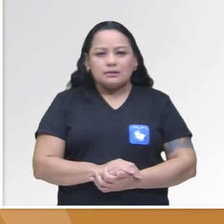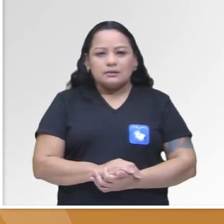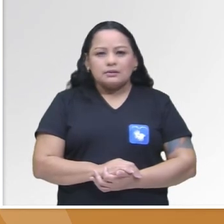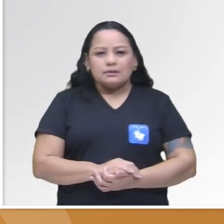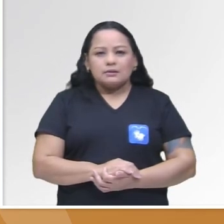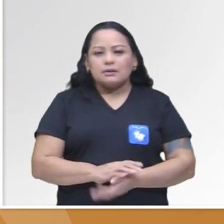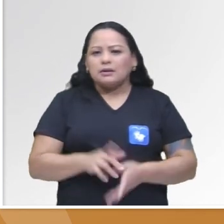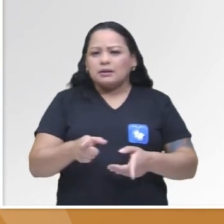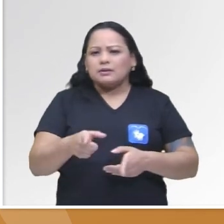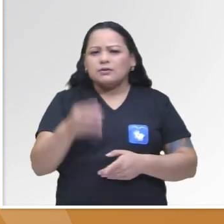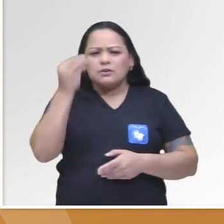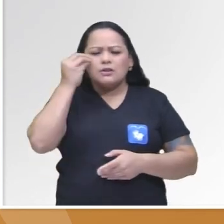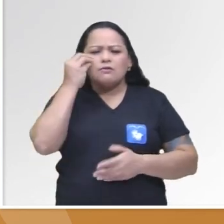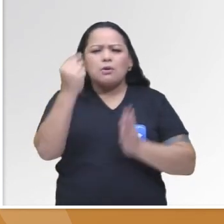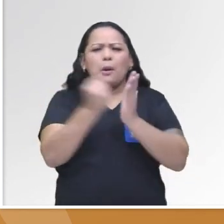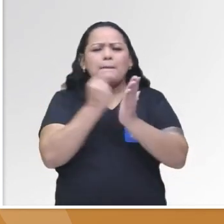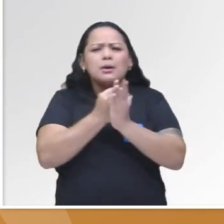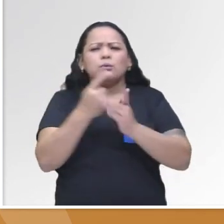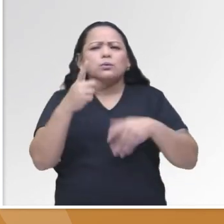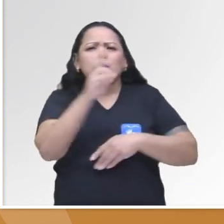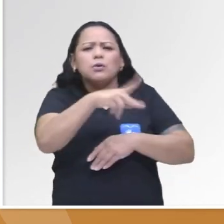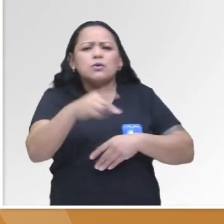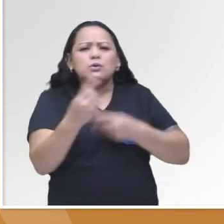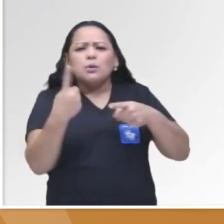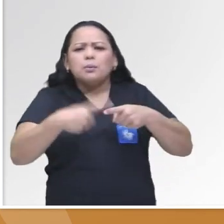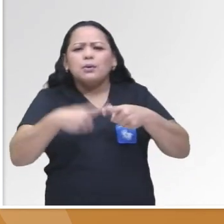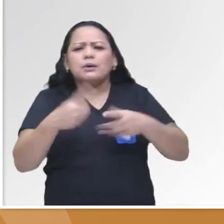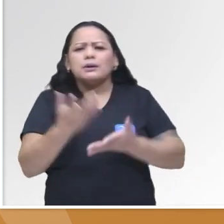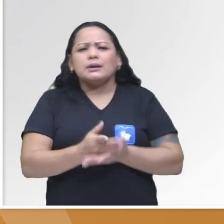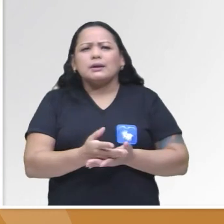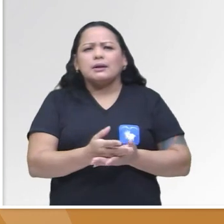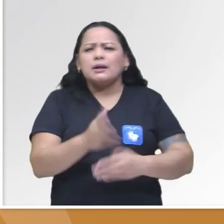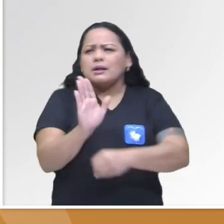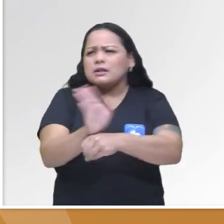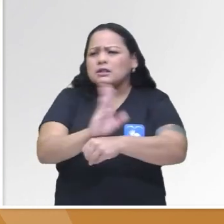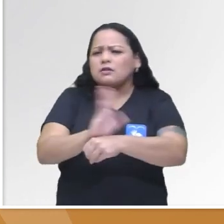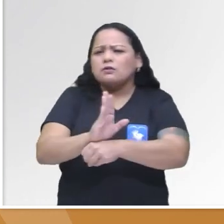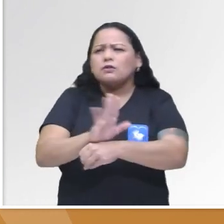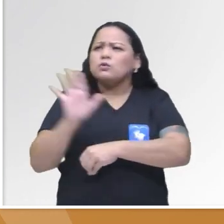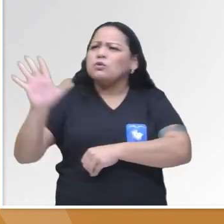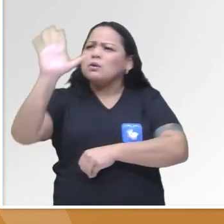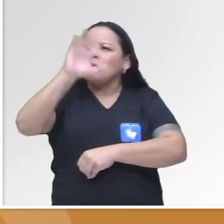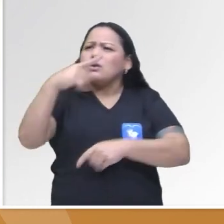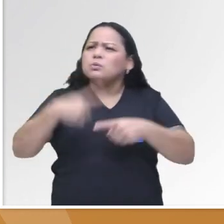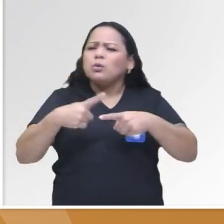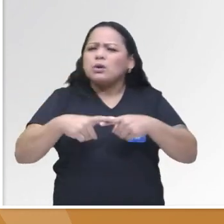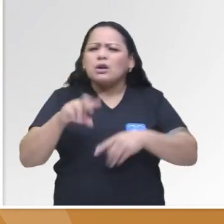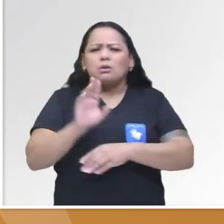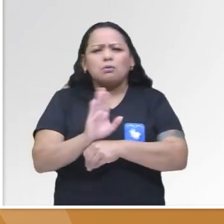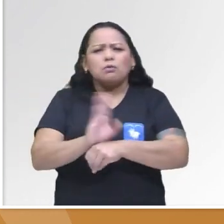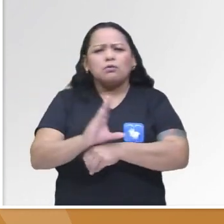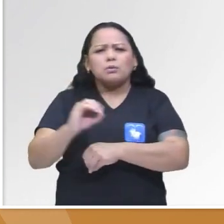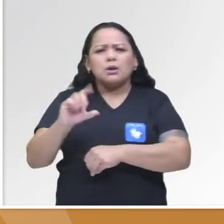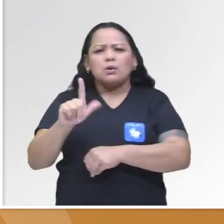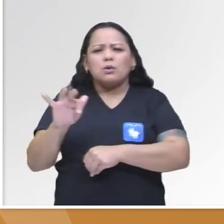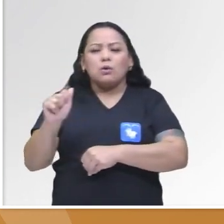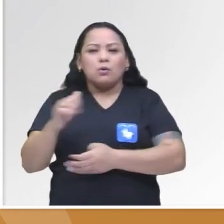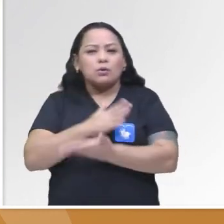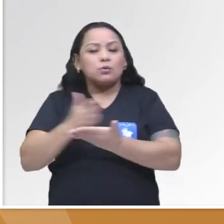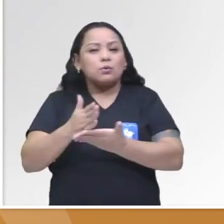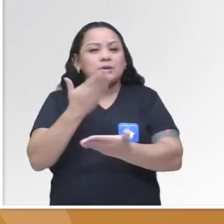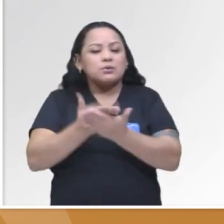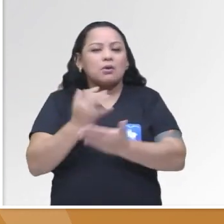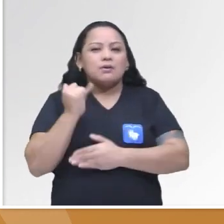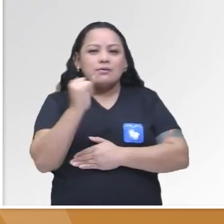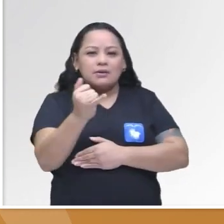Aí você me faz uma pergunta, professor, por que o senhor trouxe o trailer desse filme da Olga? Porque como eu citei para vocês lá no início da nossa aula,